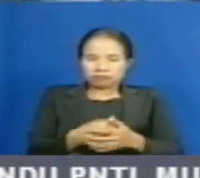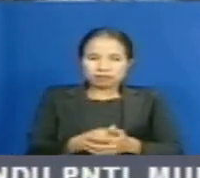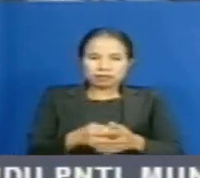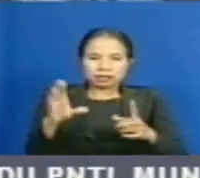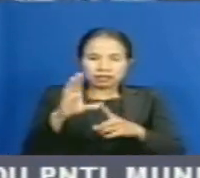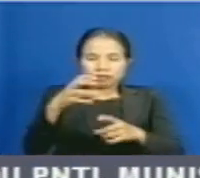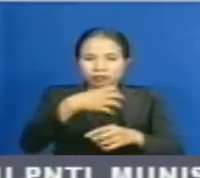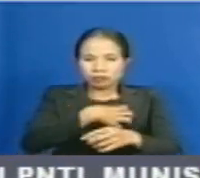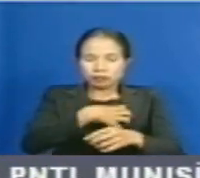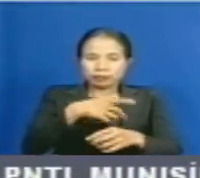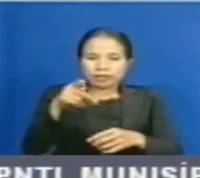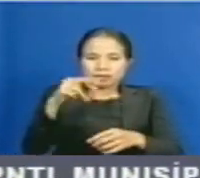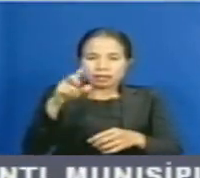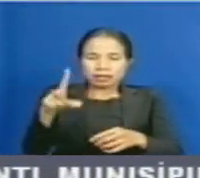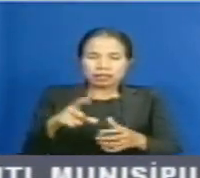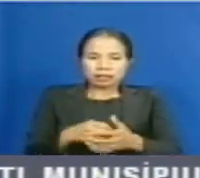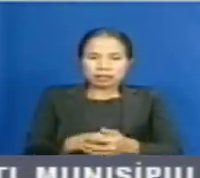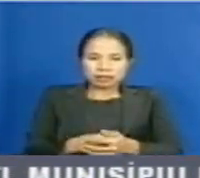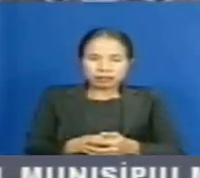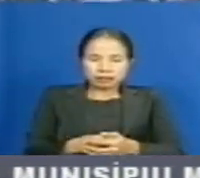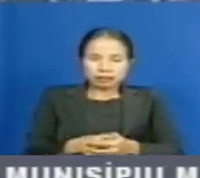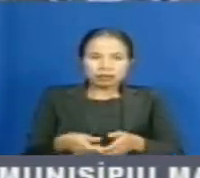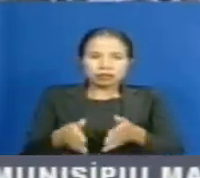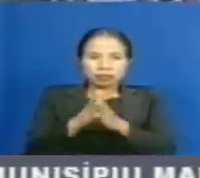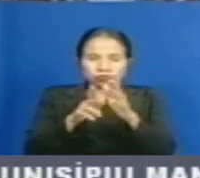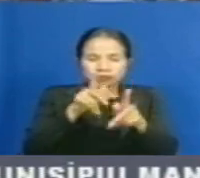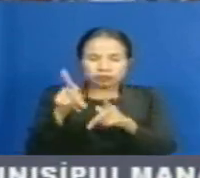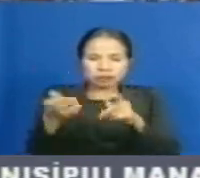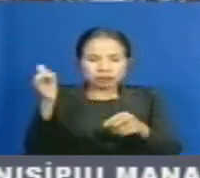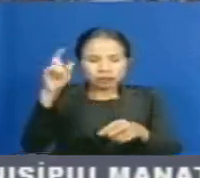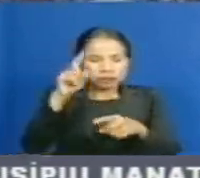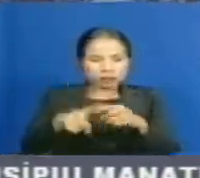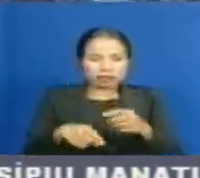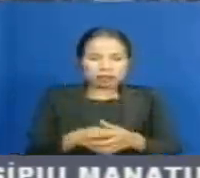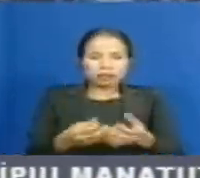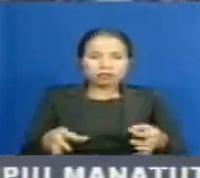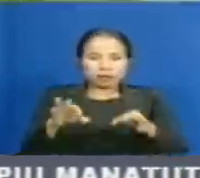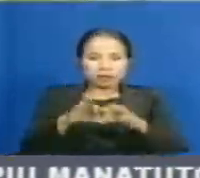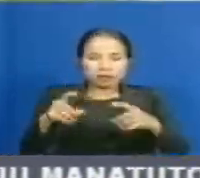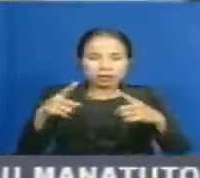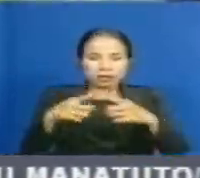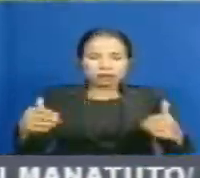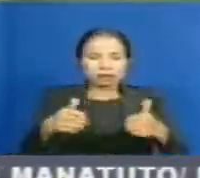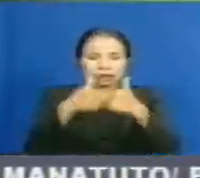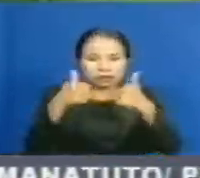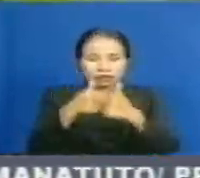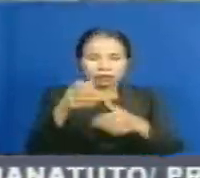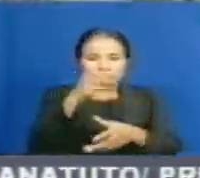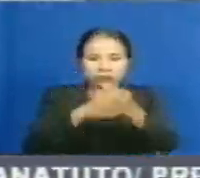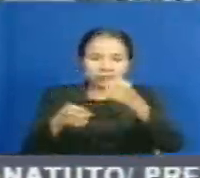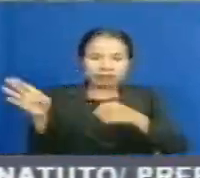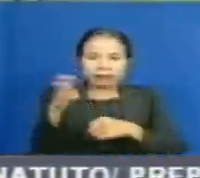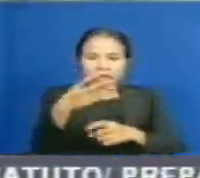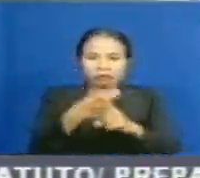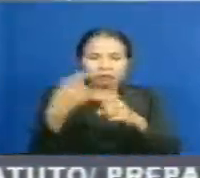Municipio Liquiçá, Superintendente Umbelina dos Santos Suárez, Russo Cidadão Sira, labeletau liu prioridade iba Copa Mundial, hodia sae det bandera